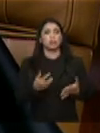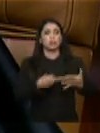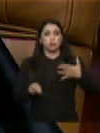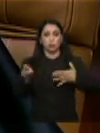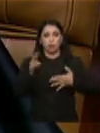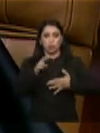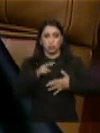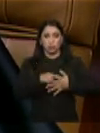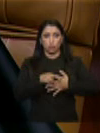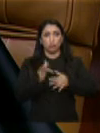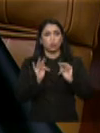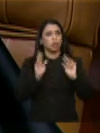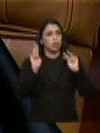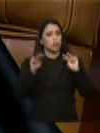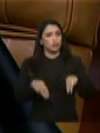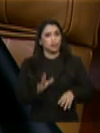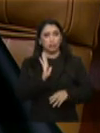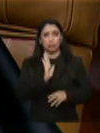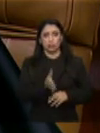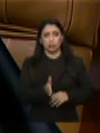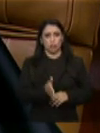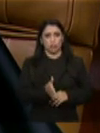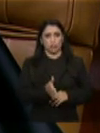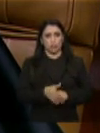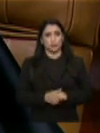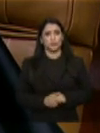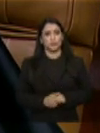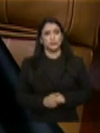julgado nas referidas relações,